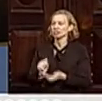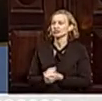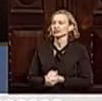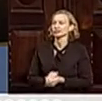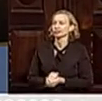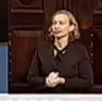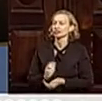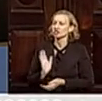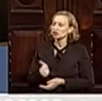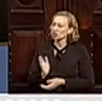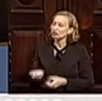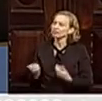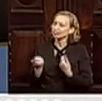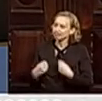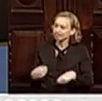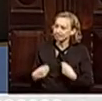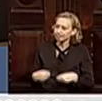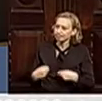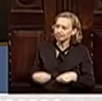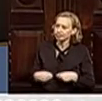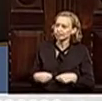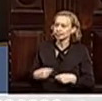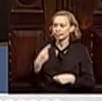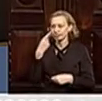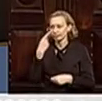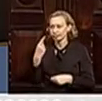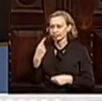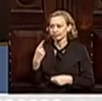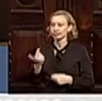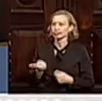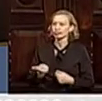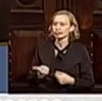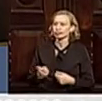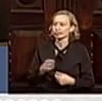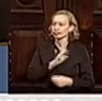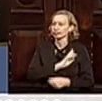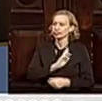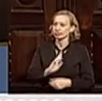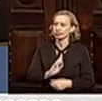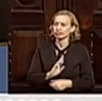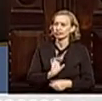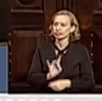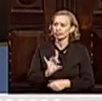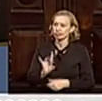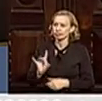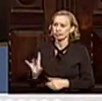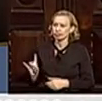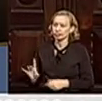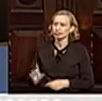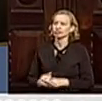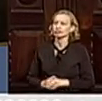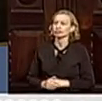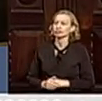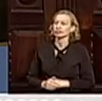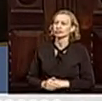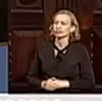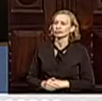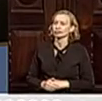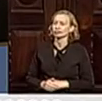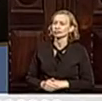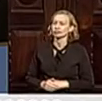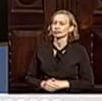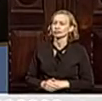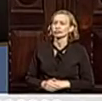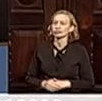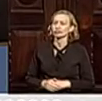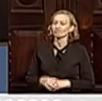procedimentos necessários à apuração das responsabilidades. Como coordenação, nos